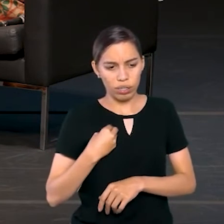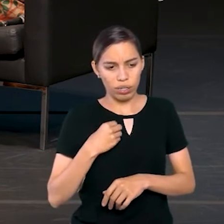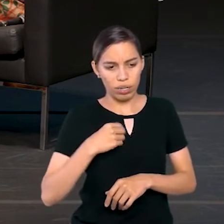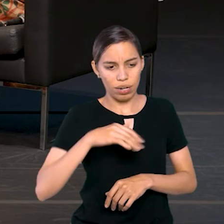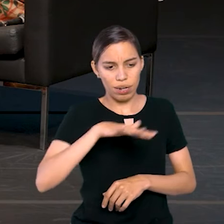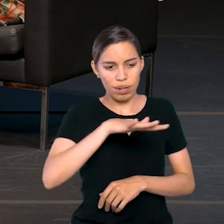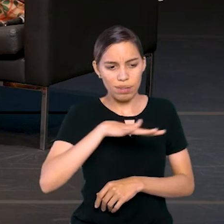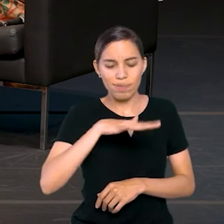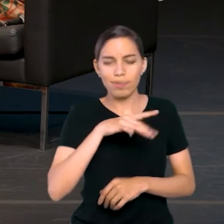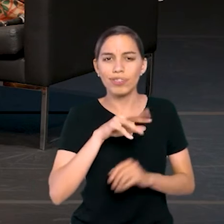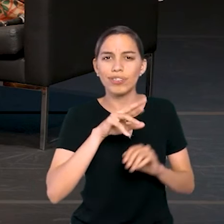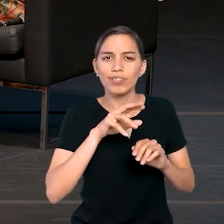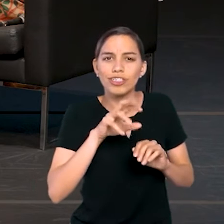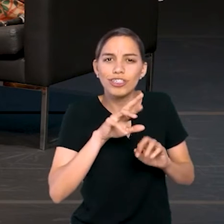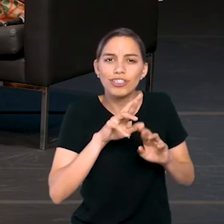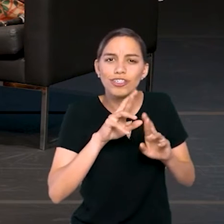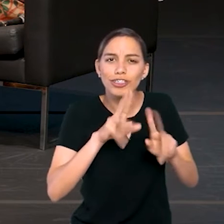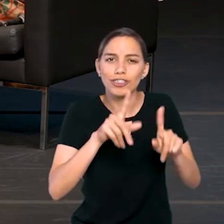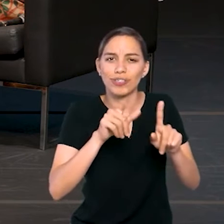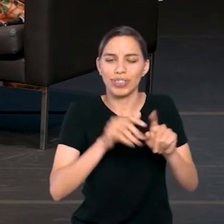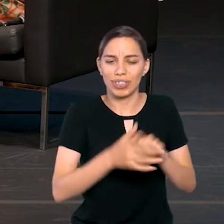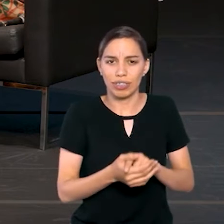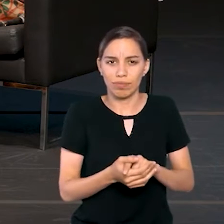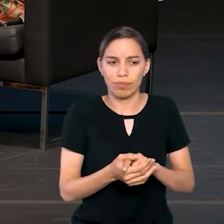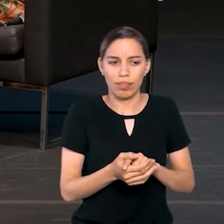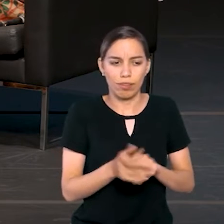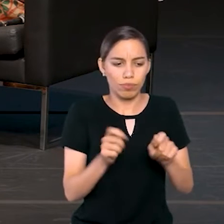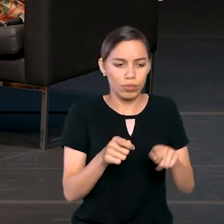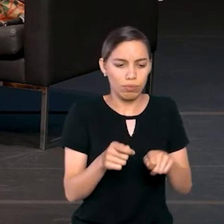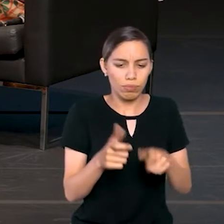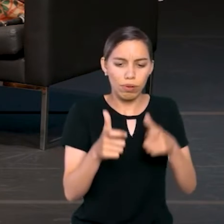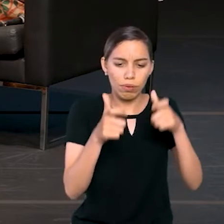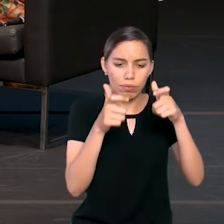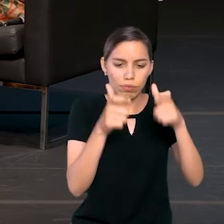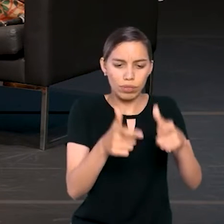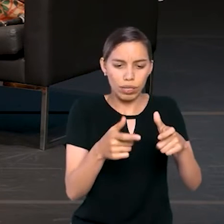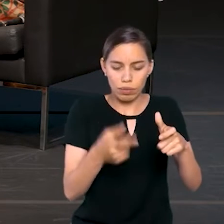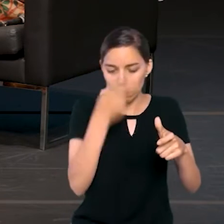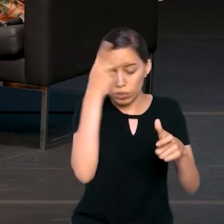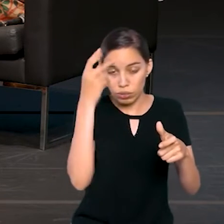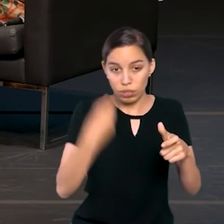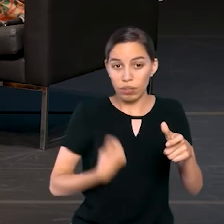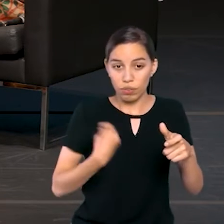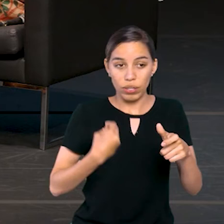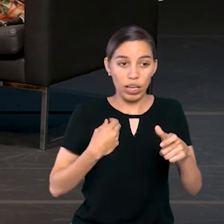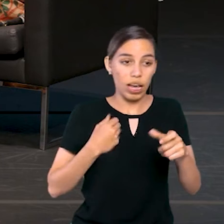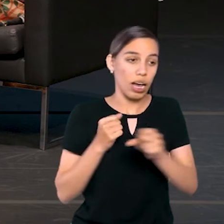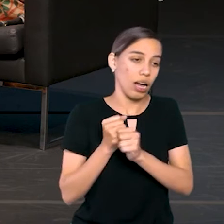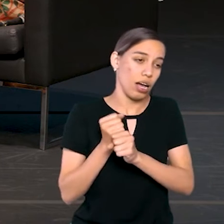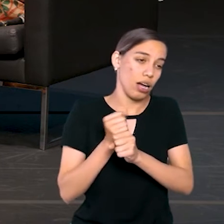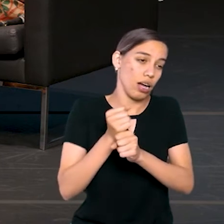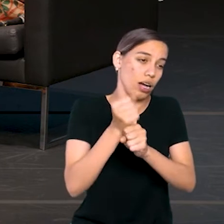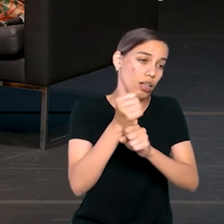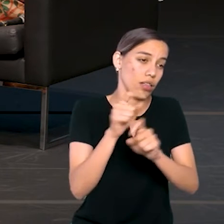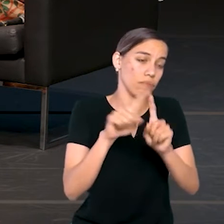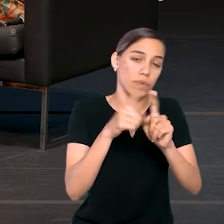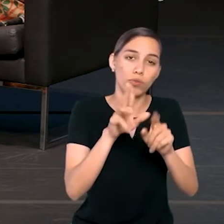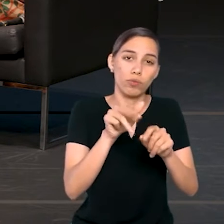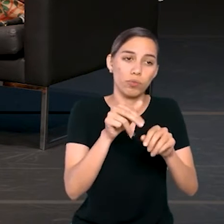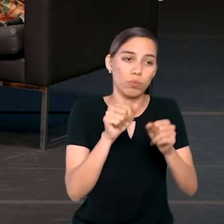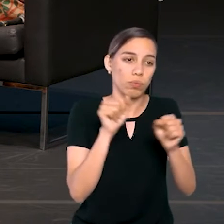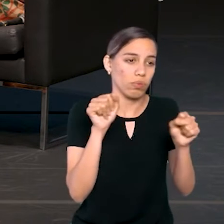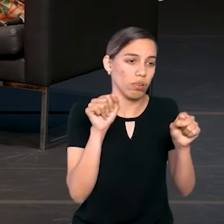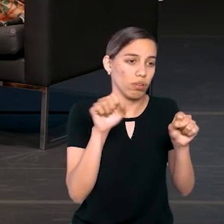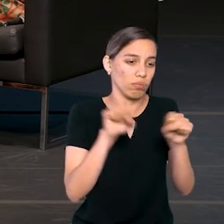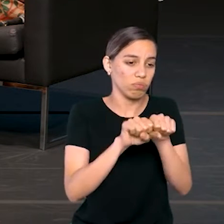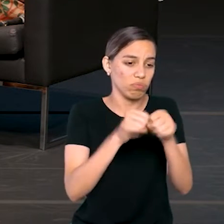E isso possibilita que alguém viva séculos num lugar daquele sem estragar ele. Quer dizer, é um lugar onde não tem